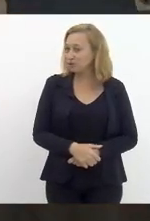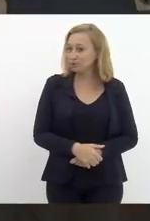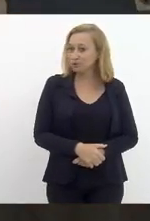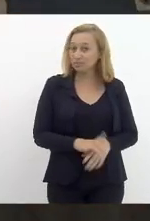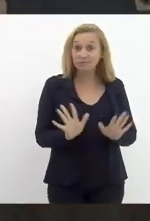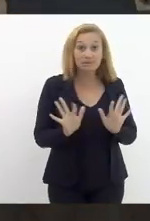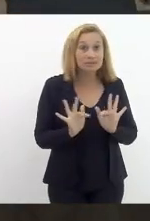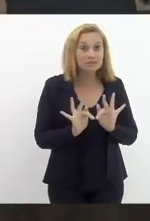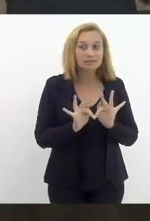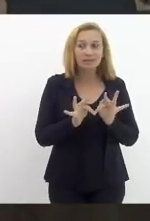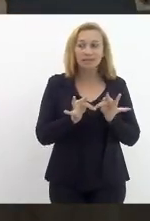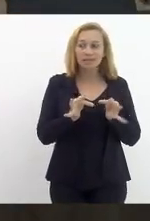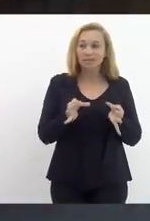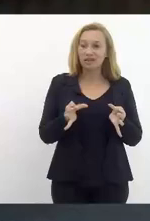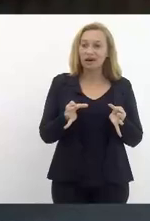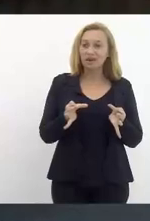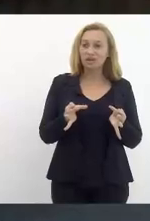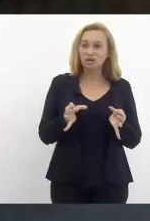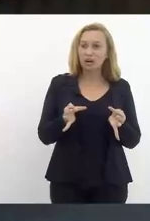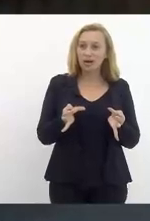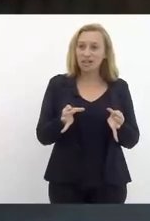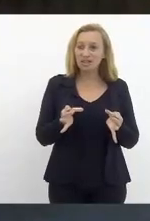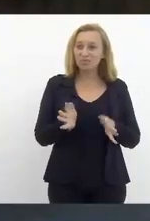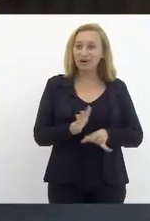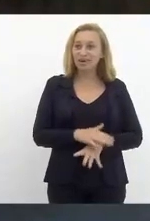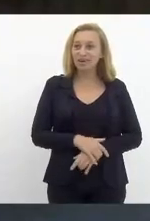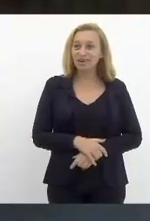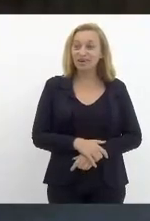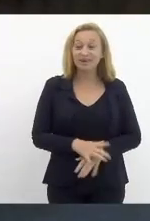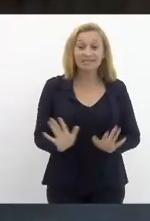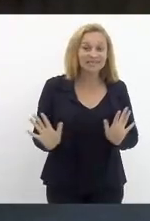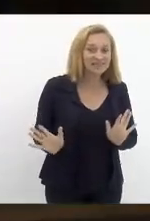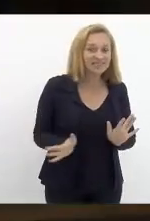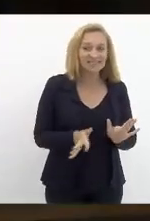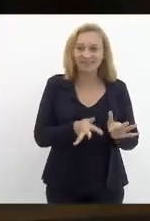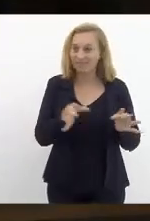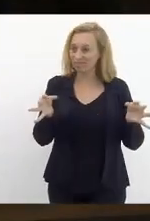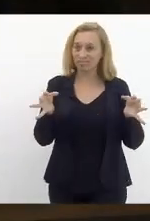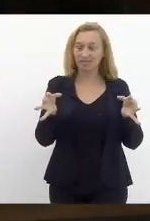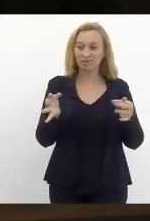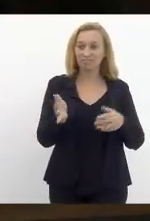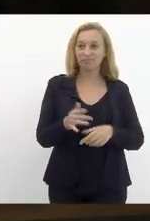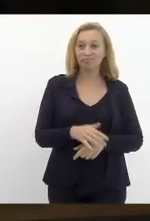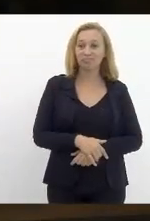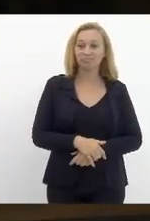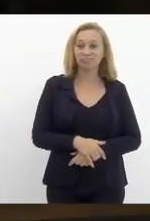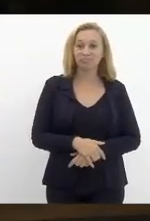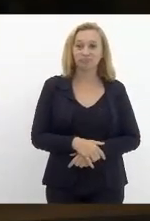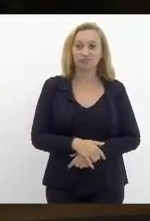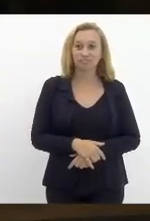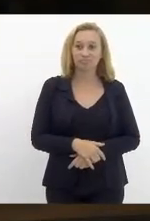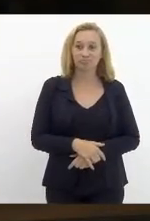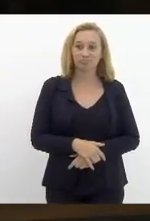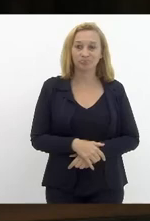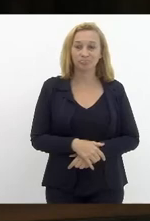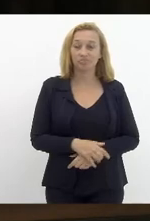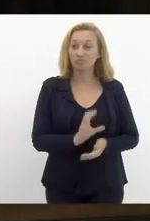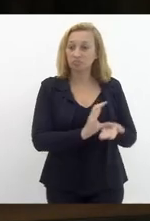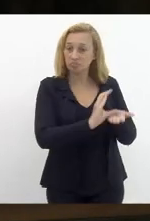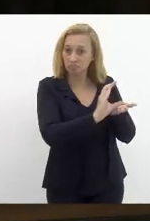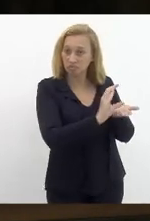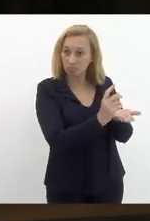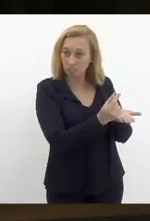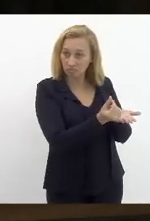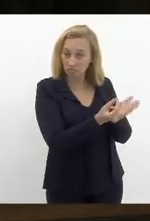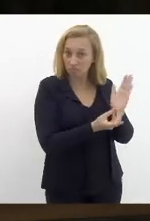Simples, simples assim, simples assim. Não tem recurso